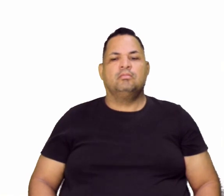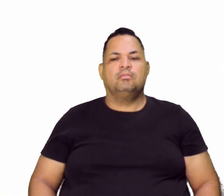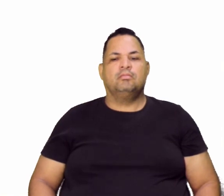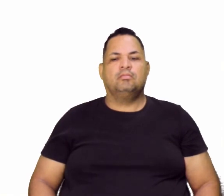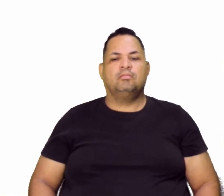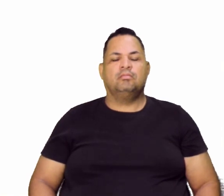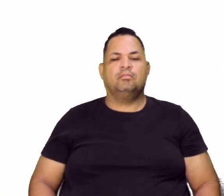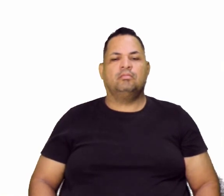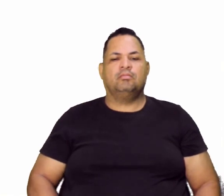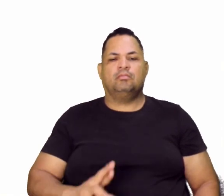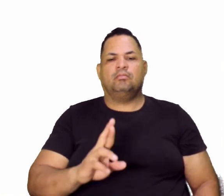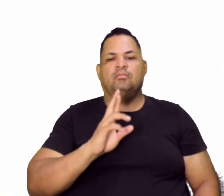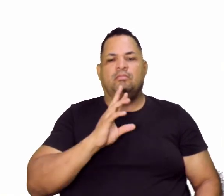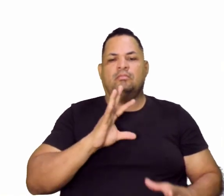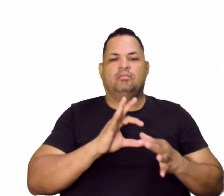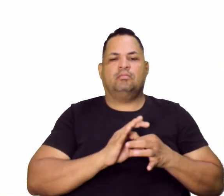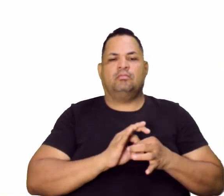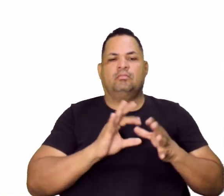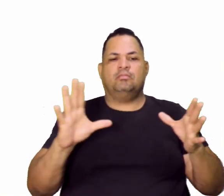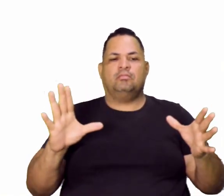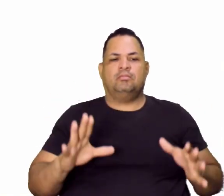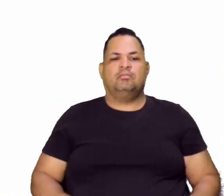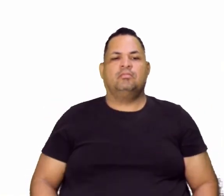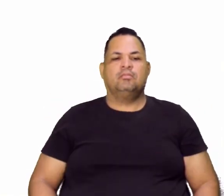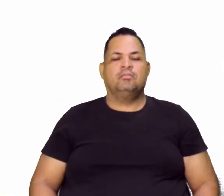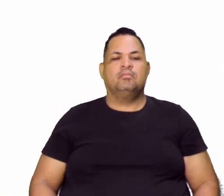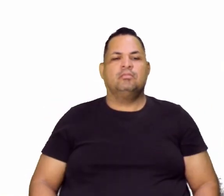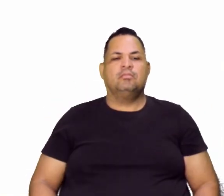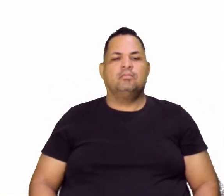livre para vocês responderem.